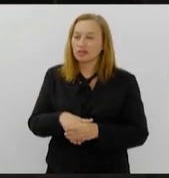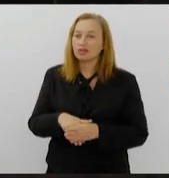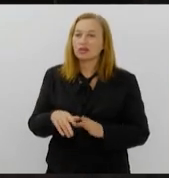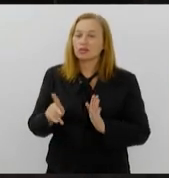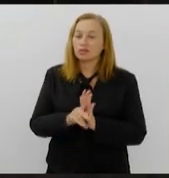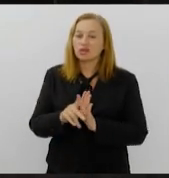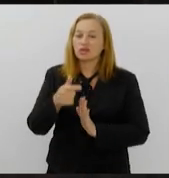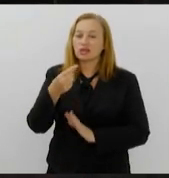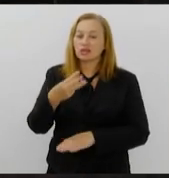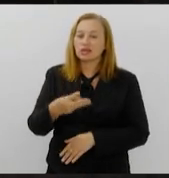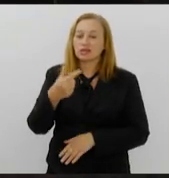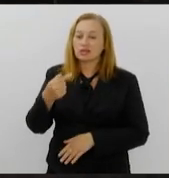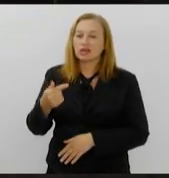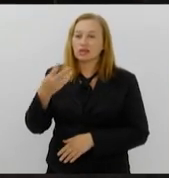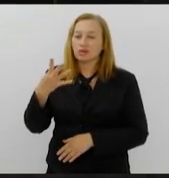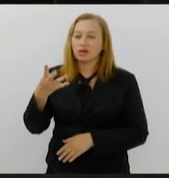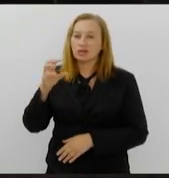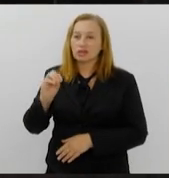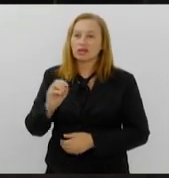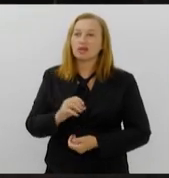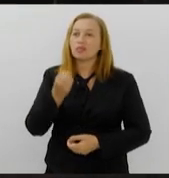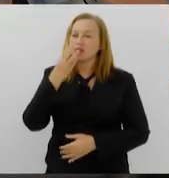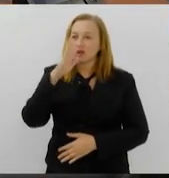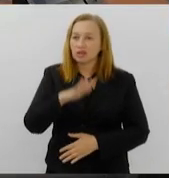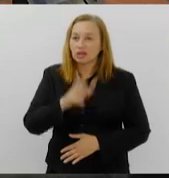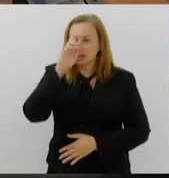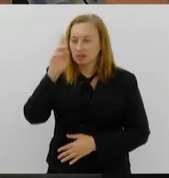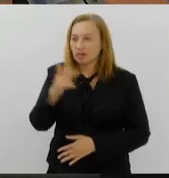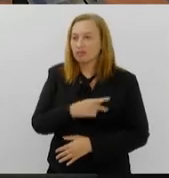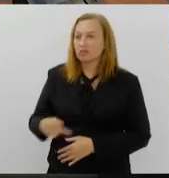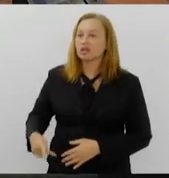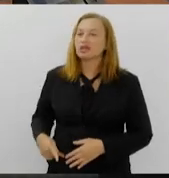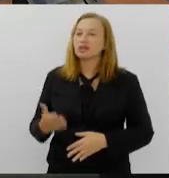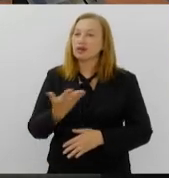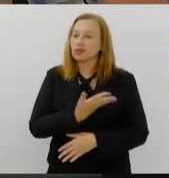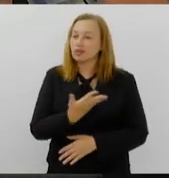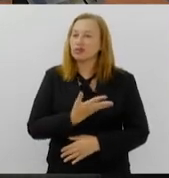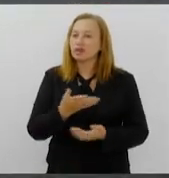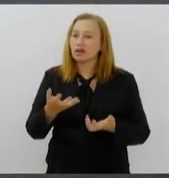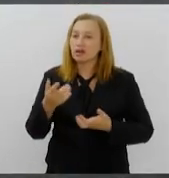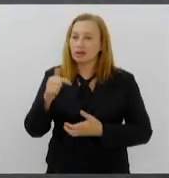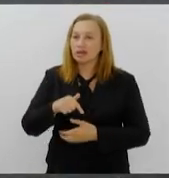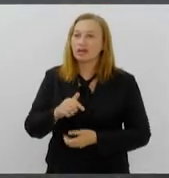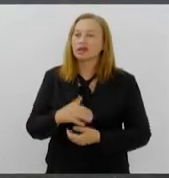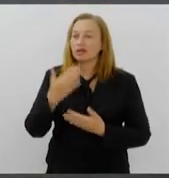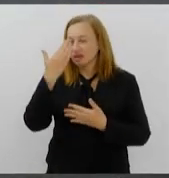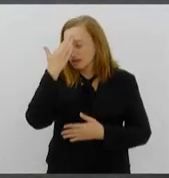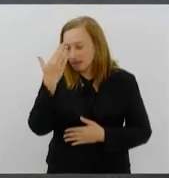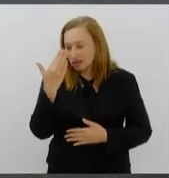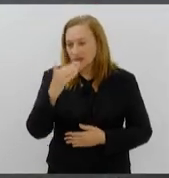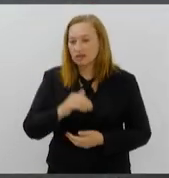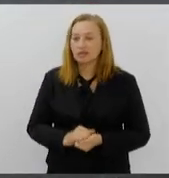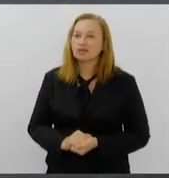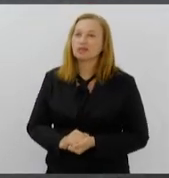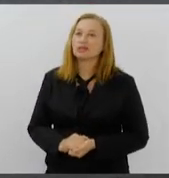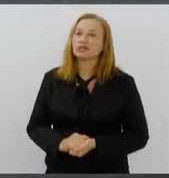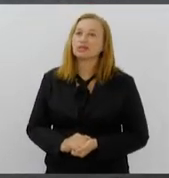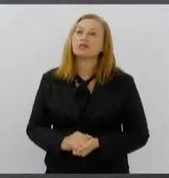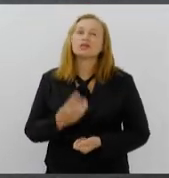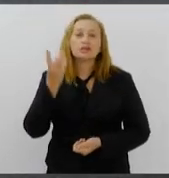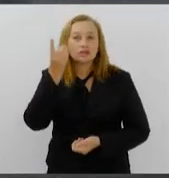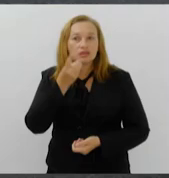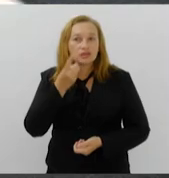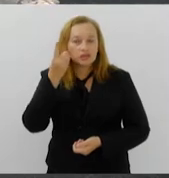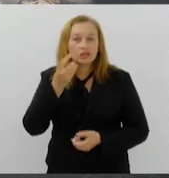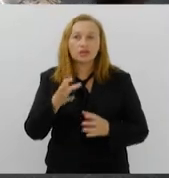projeto 3740. Boa tarde, senhora presidente, nobres colegas. Quero aqui agradecer aos deputados